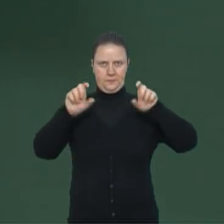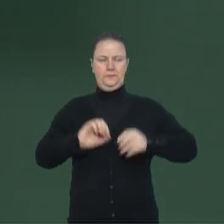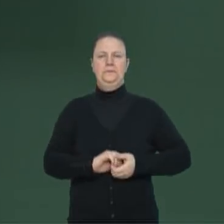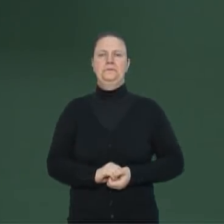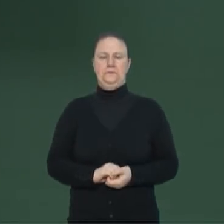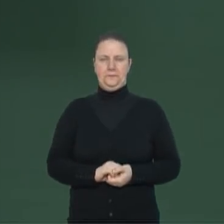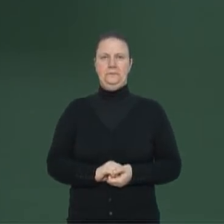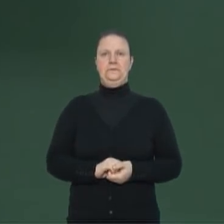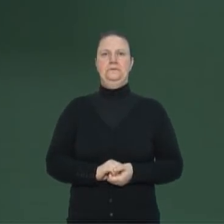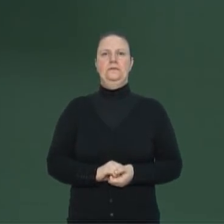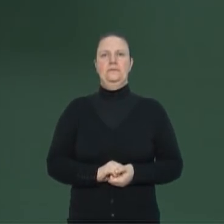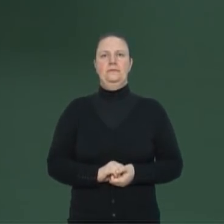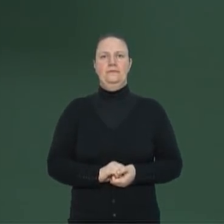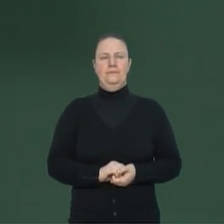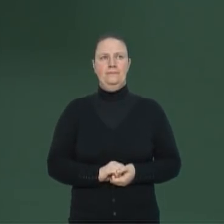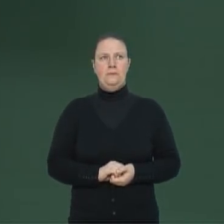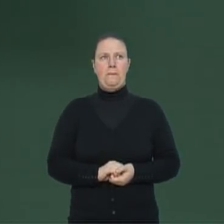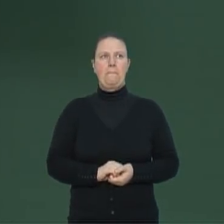Beleza?